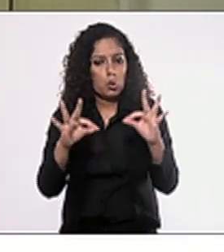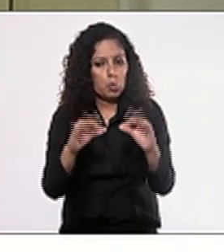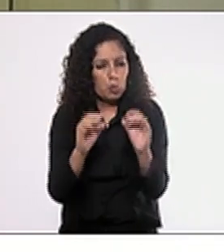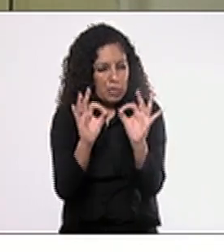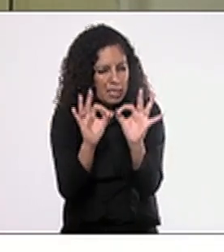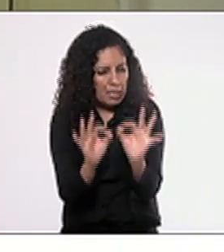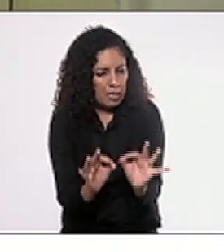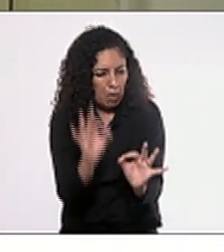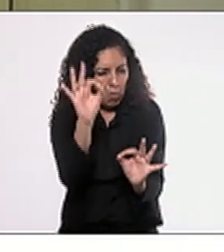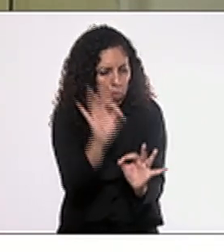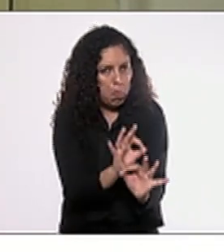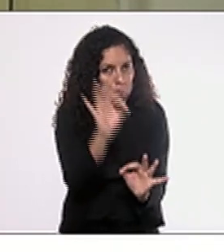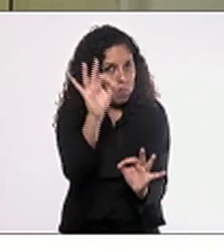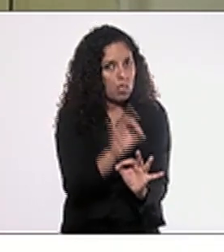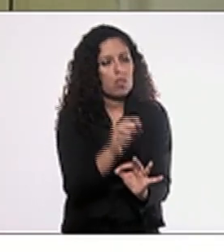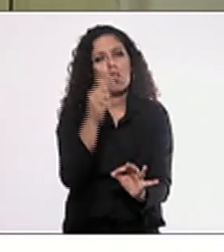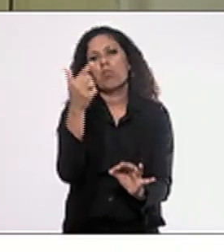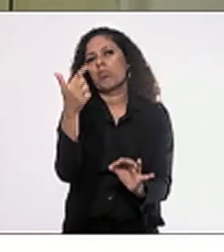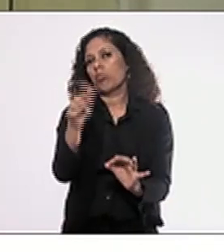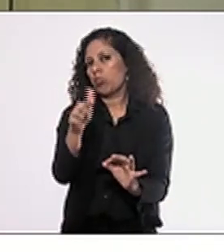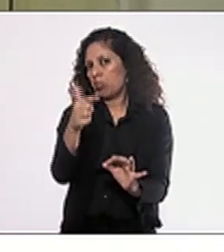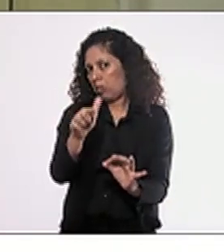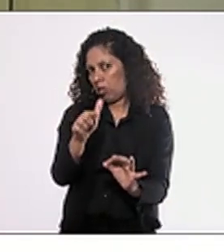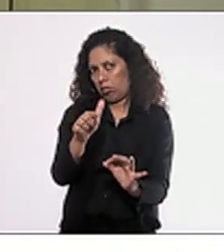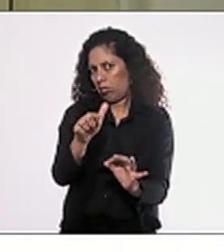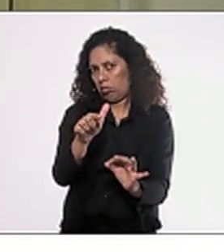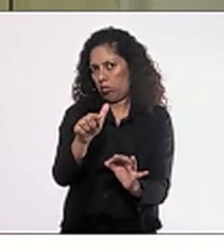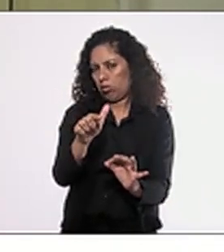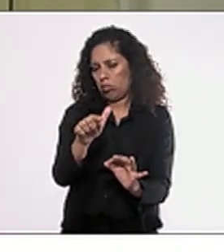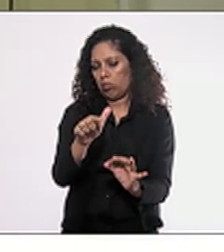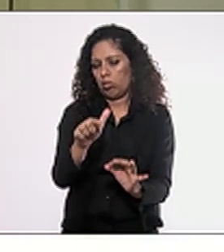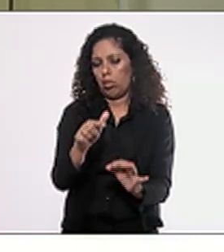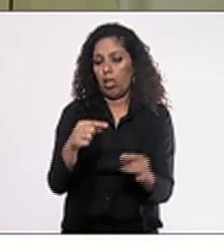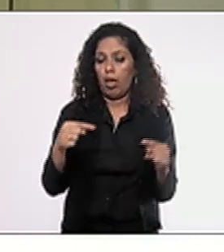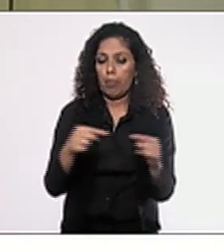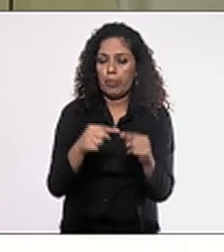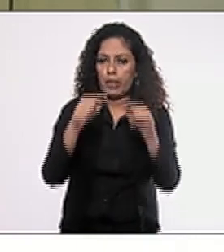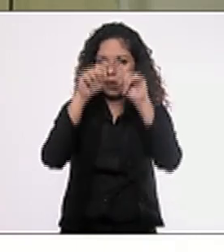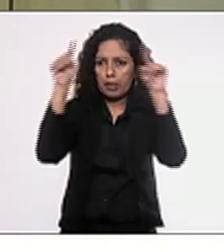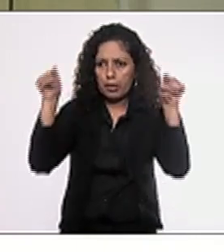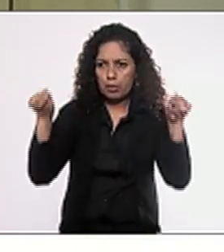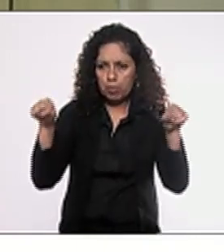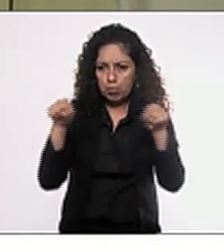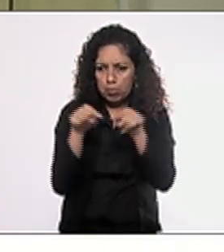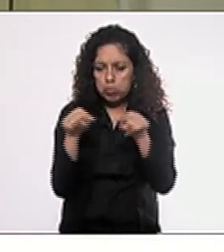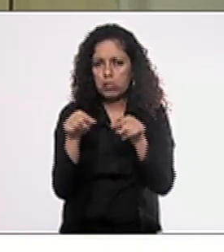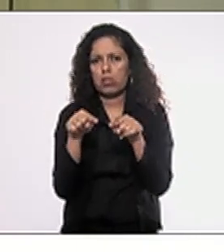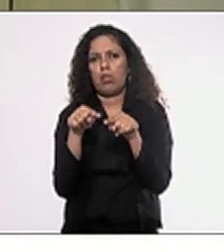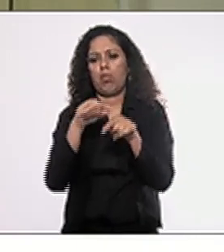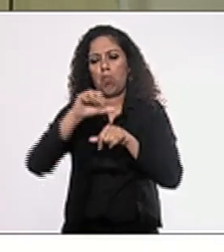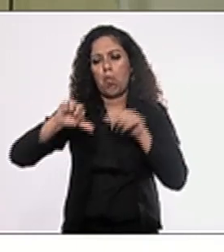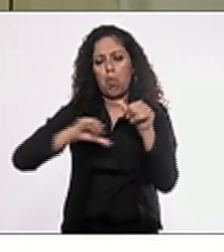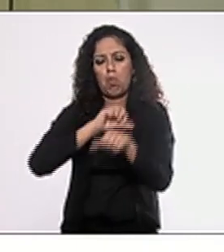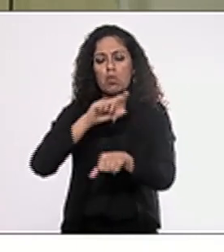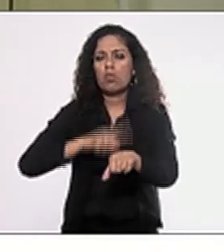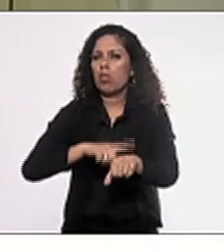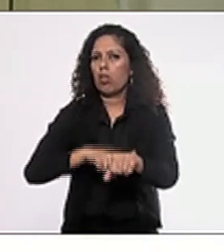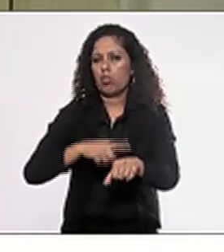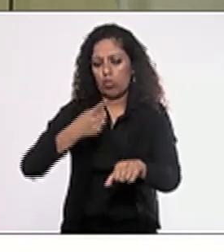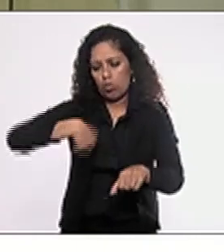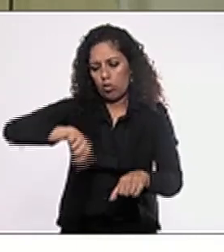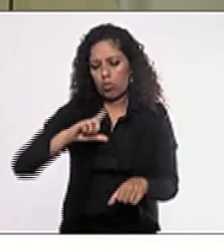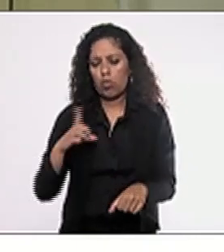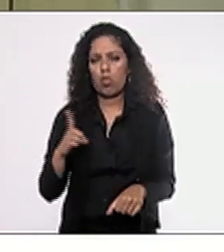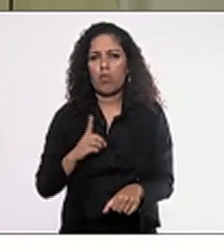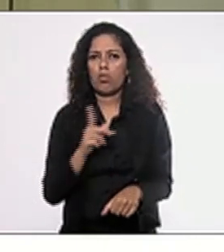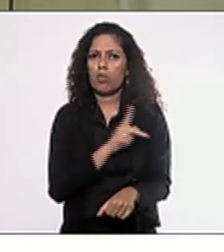dizer estatisticamente qual o percentual de ações são relativas a hidrômetros. Não dá para fazer, a Defensoria não tem, o